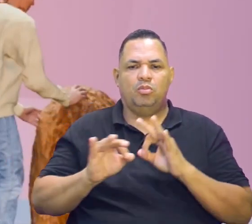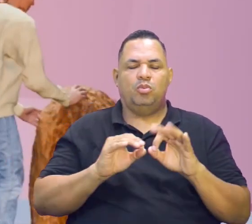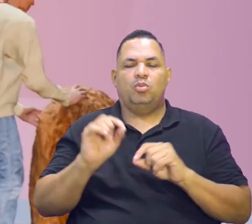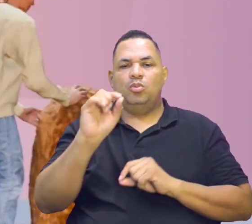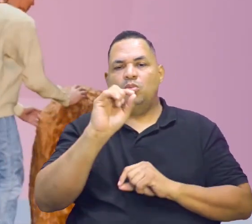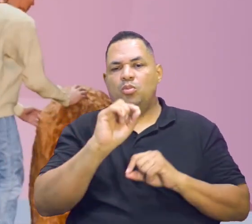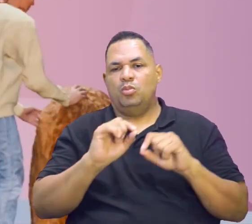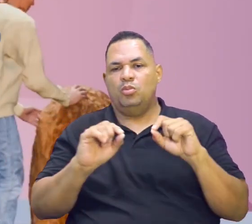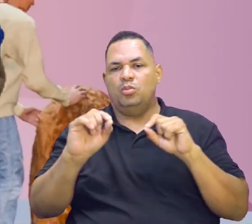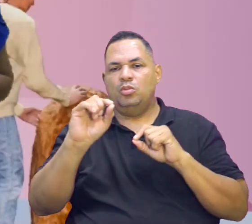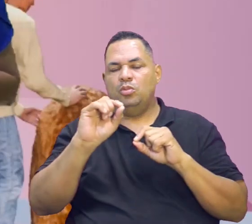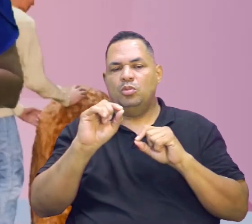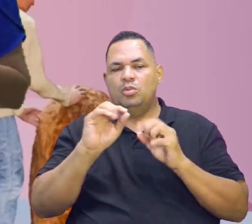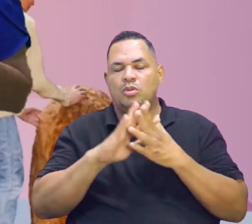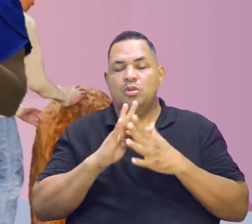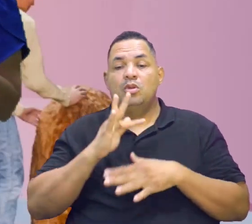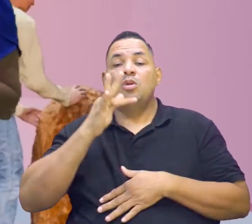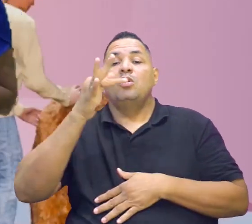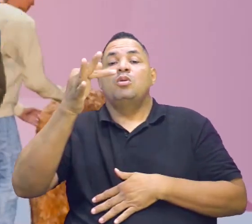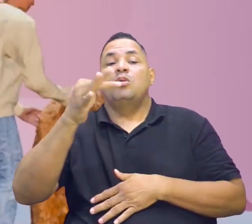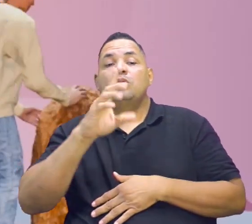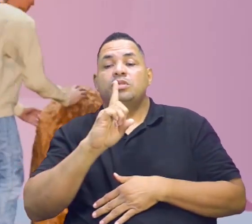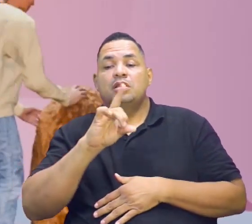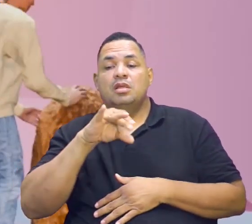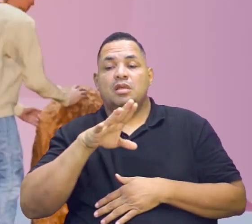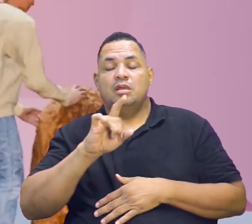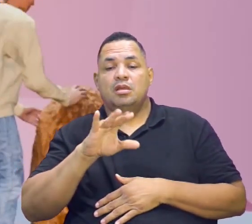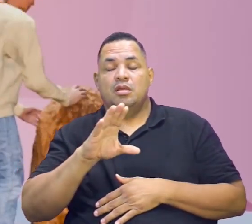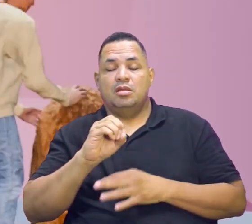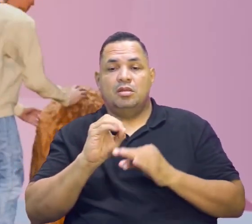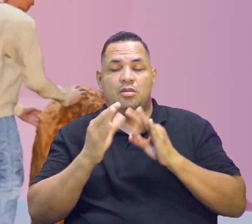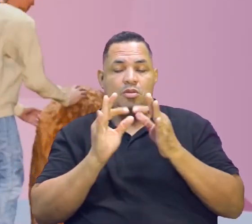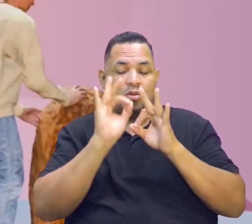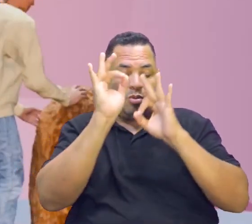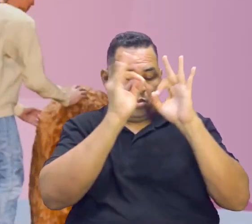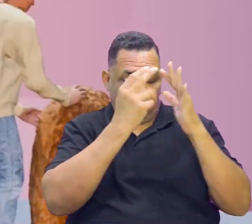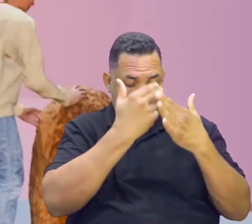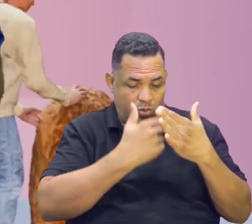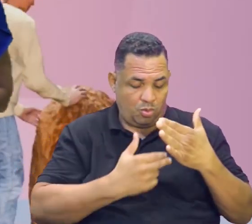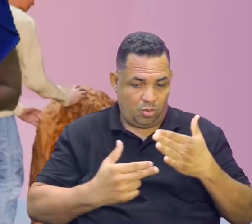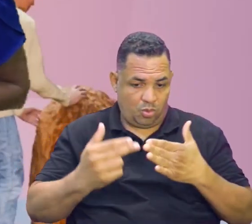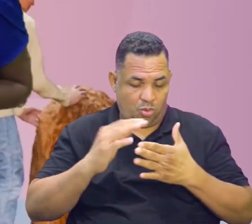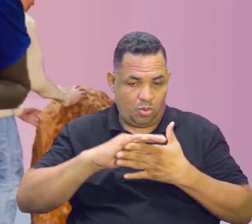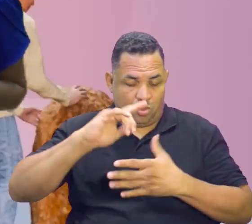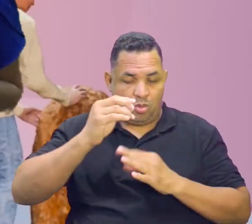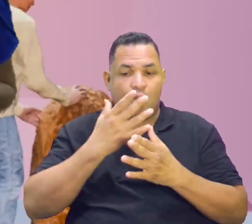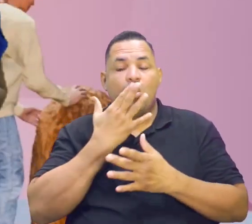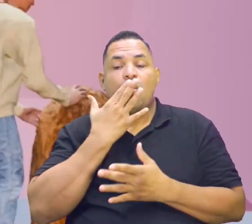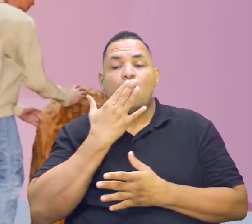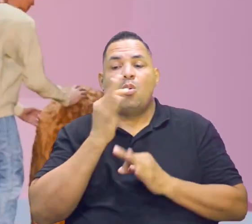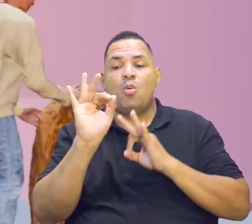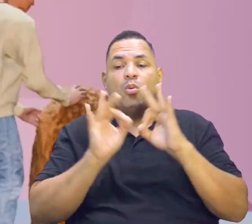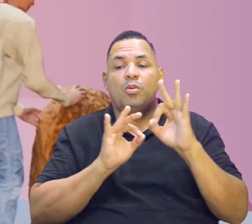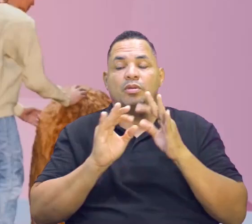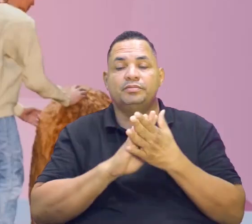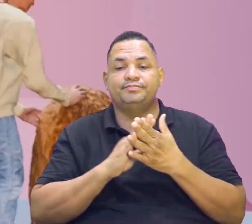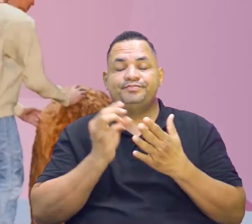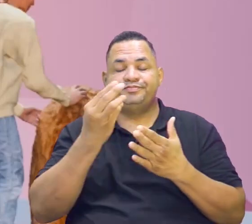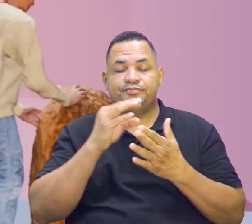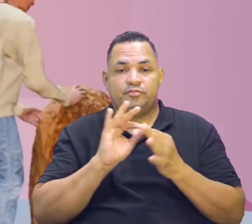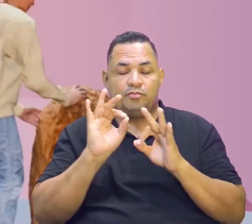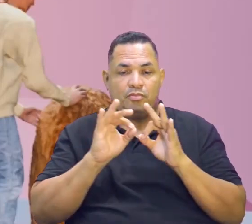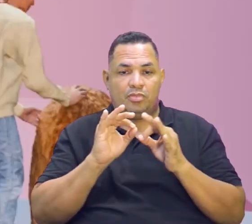surrealismo, dadaísmo, futurismo, as formas geométricas, as cores. Vamos fazer um